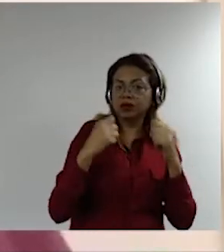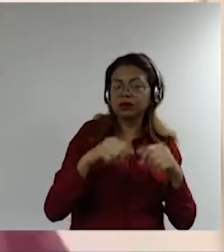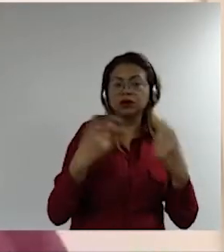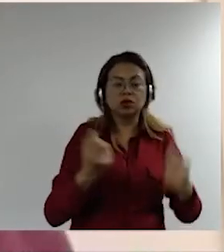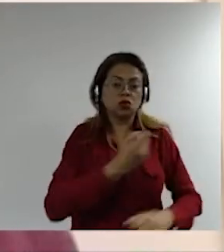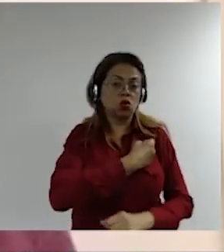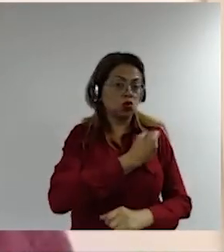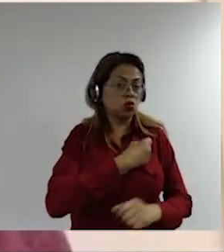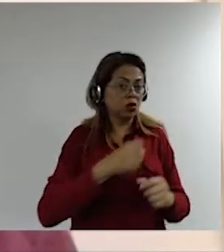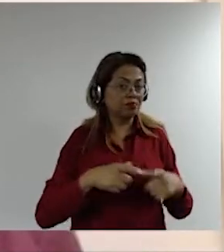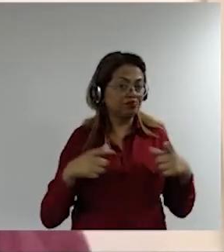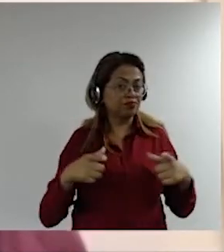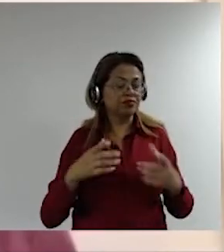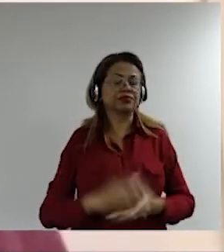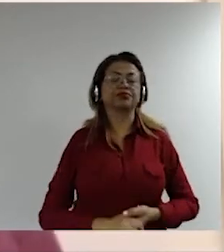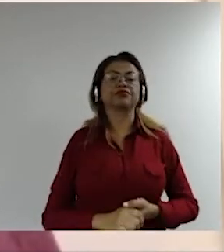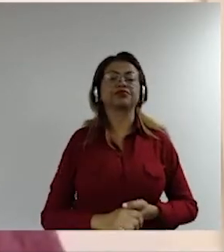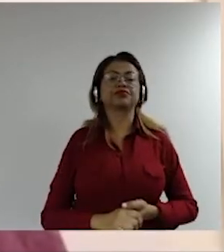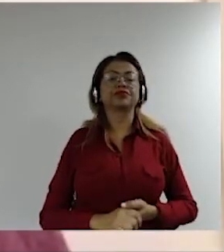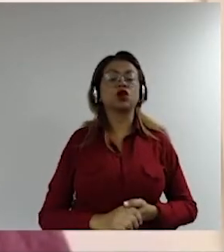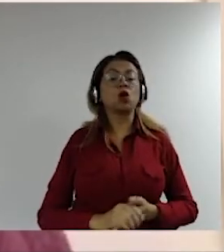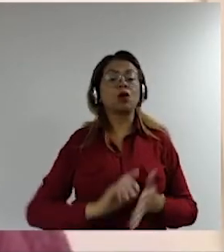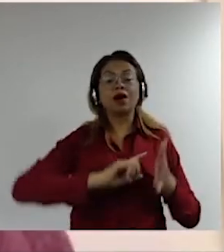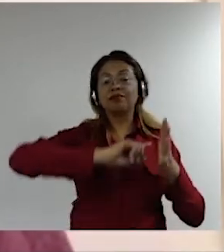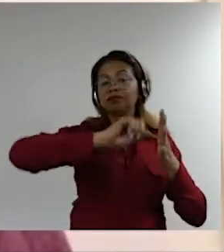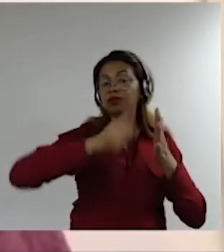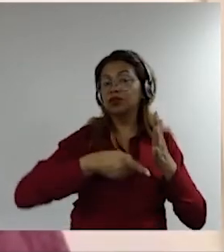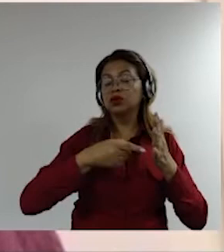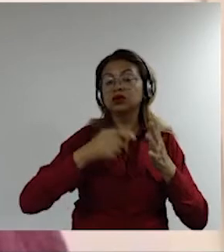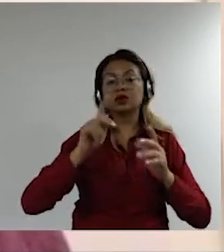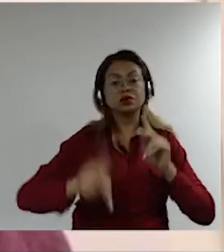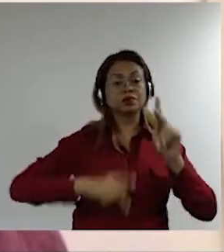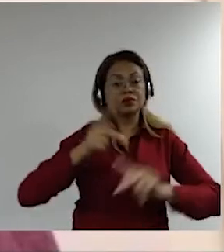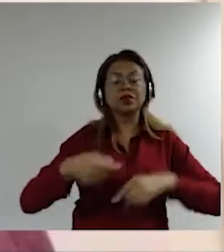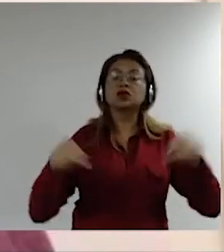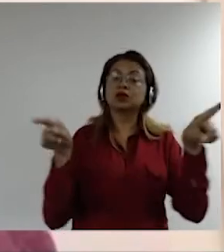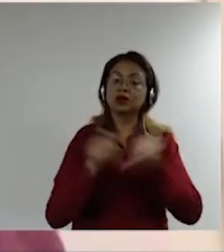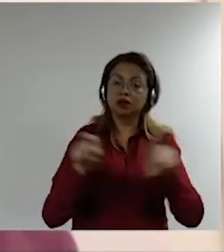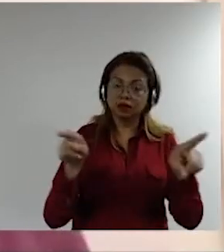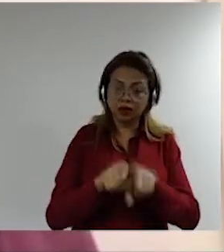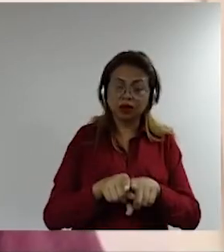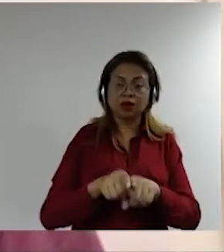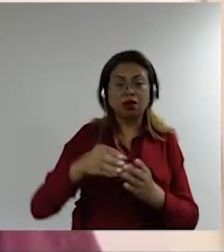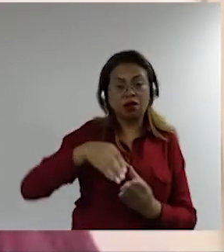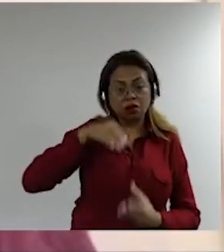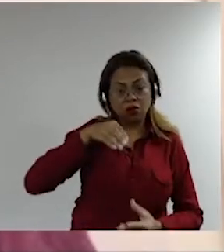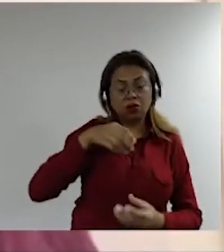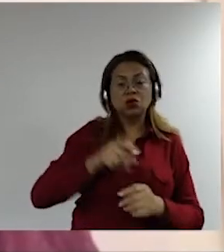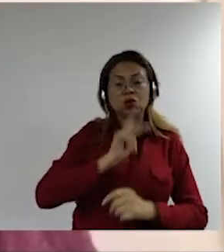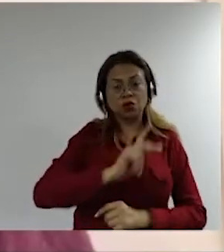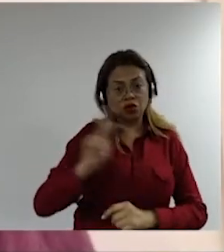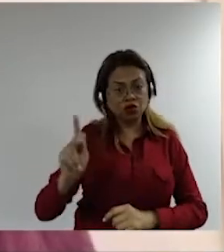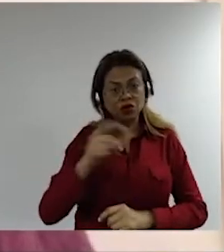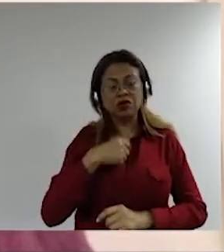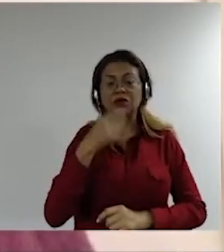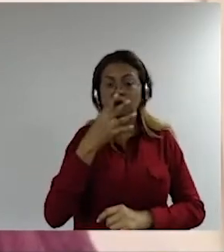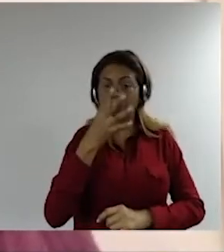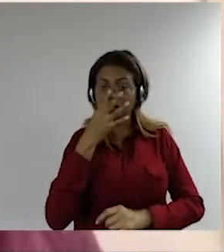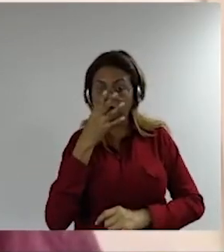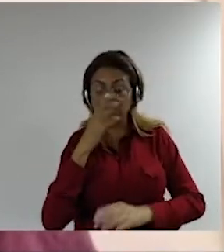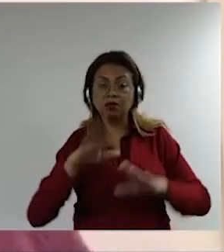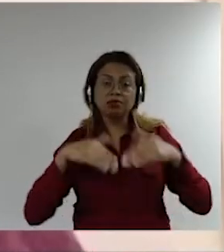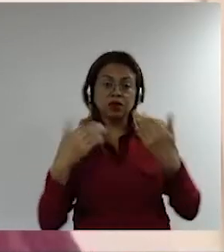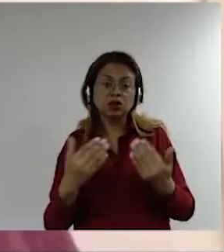trivial. Para muitas pessoas, muitos adultos, muitas crianças, muitos professores, a atenção demasiada